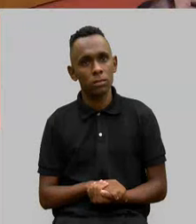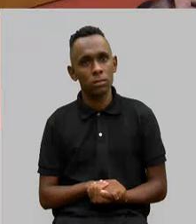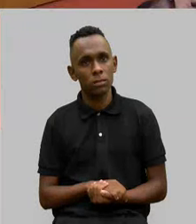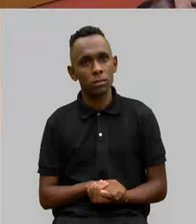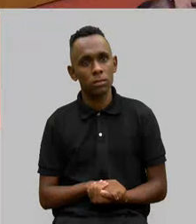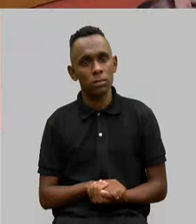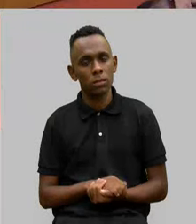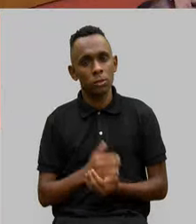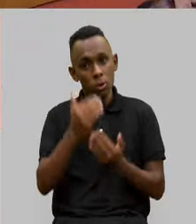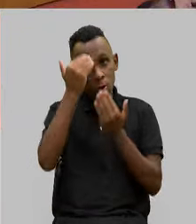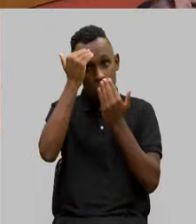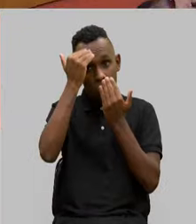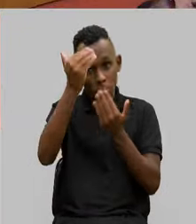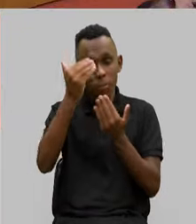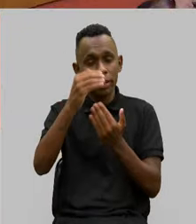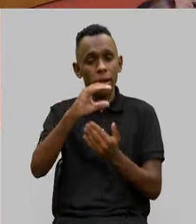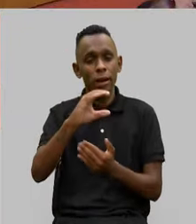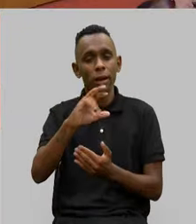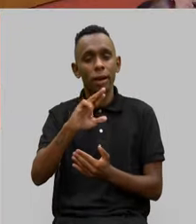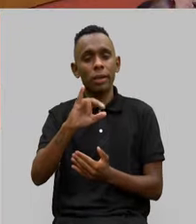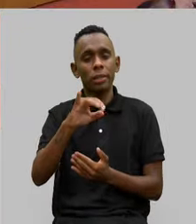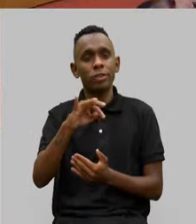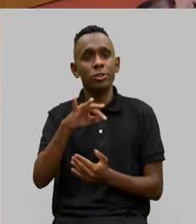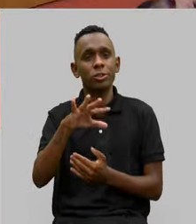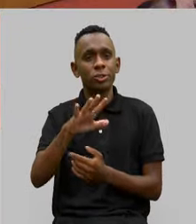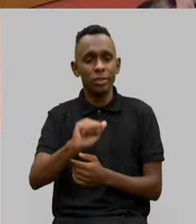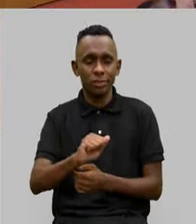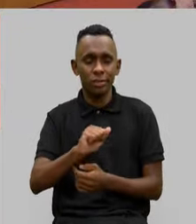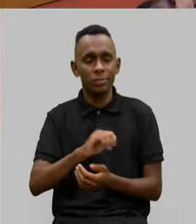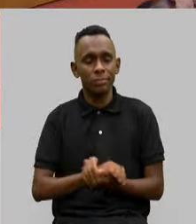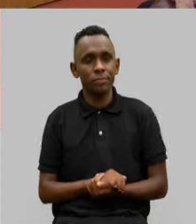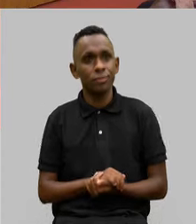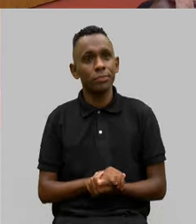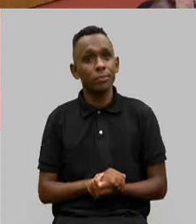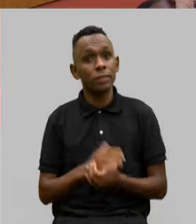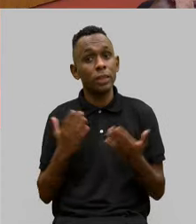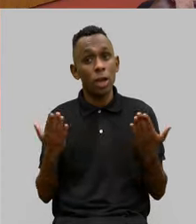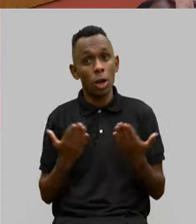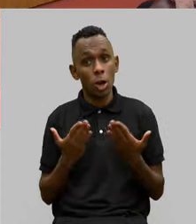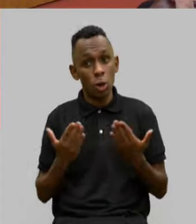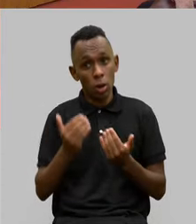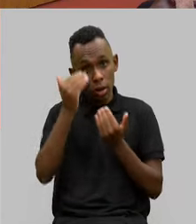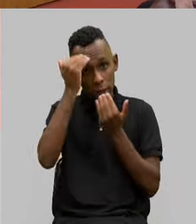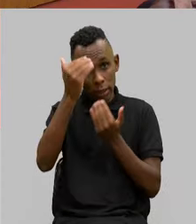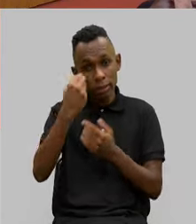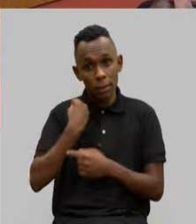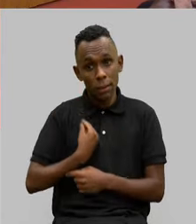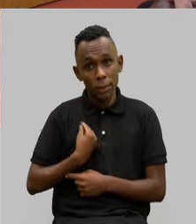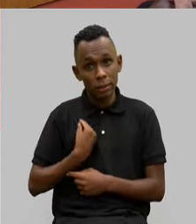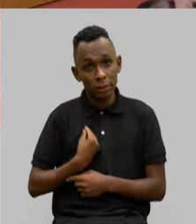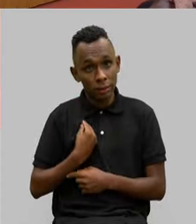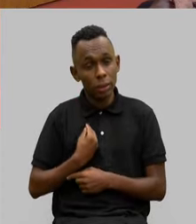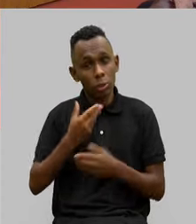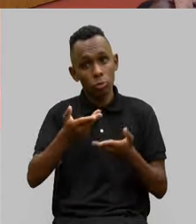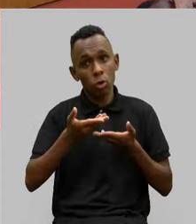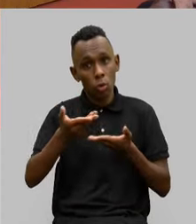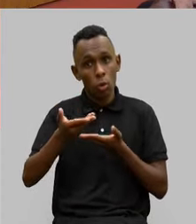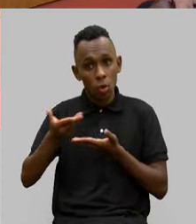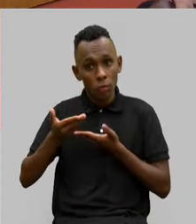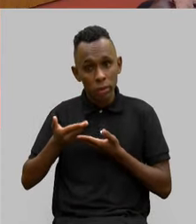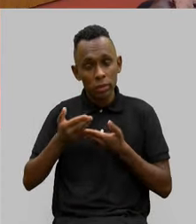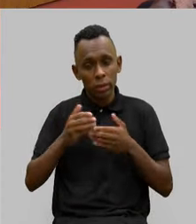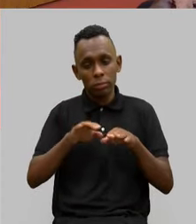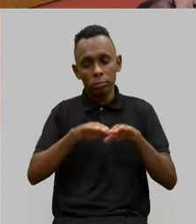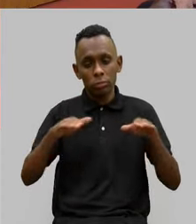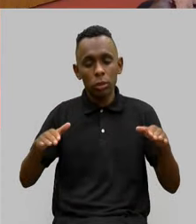Muito obrigado sen dessa forma agradecemos a presença dos dados da segunda